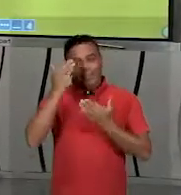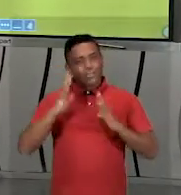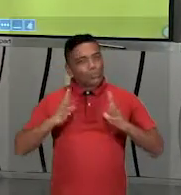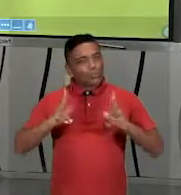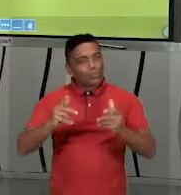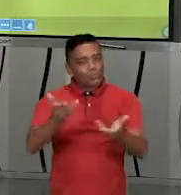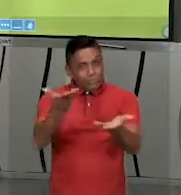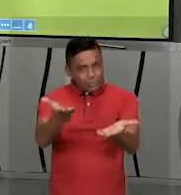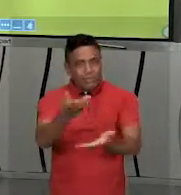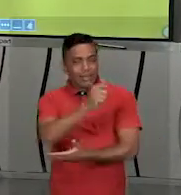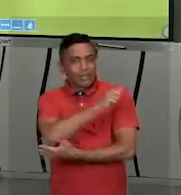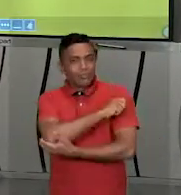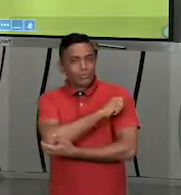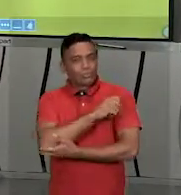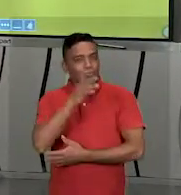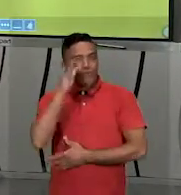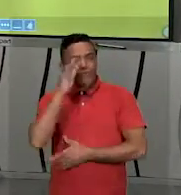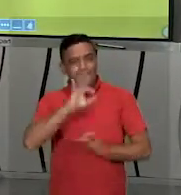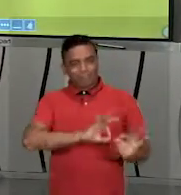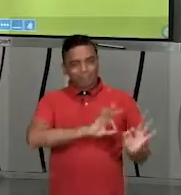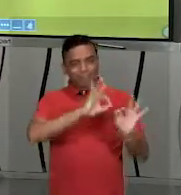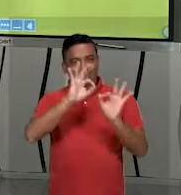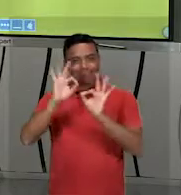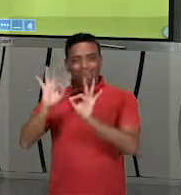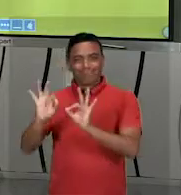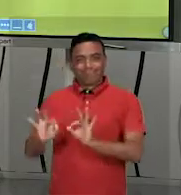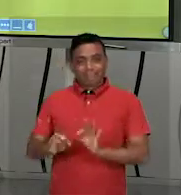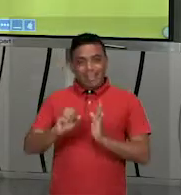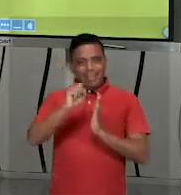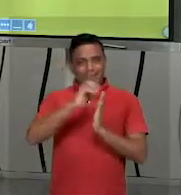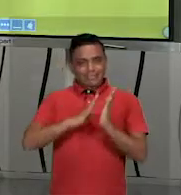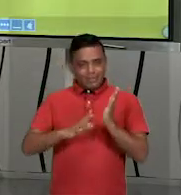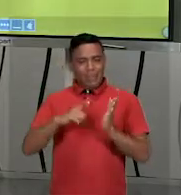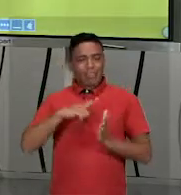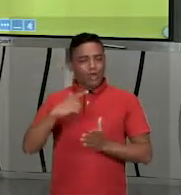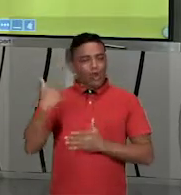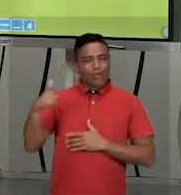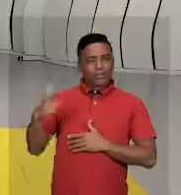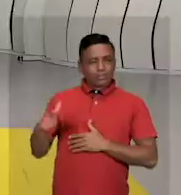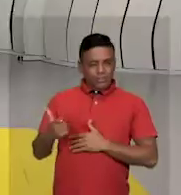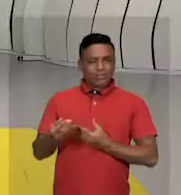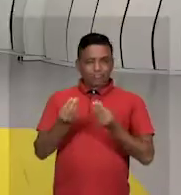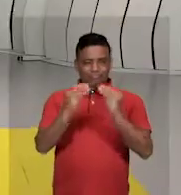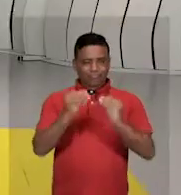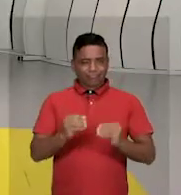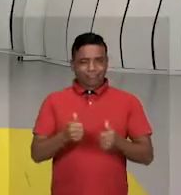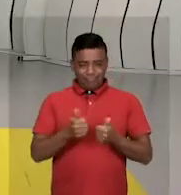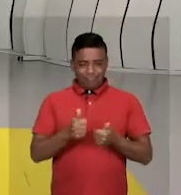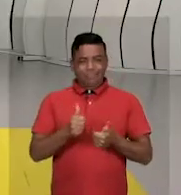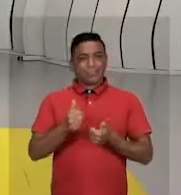todos vocês. Assistam o restante das questões que estão colocadas